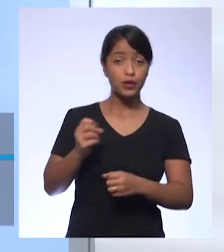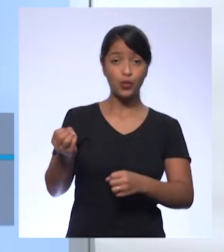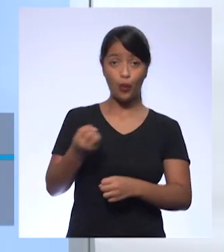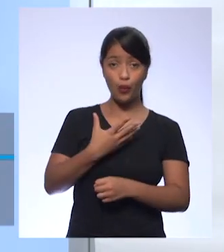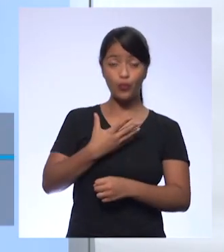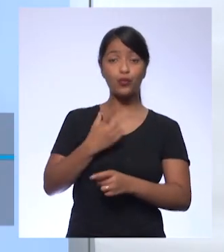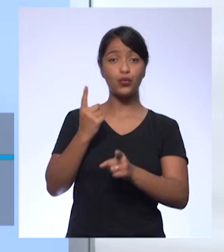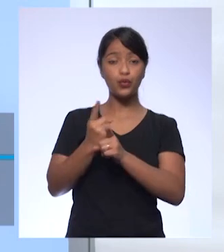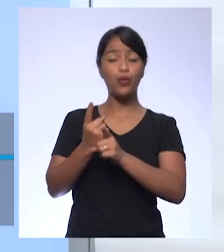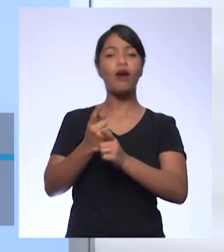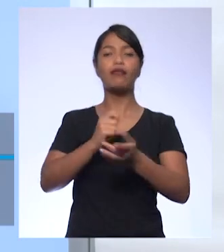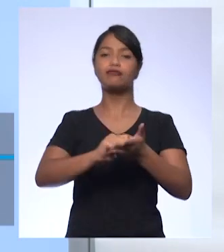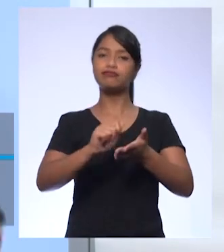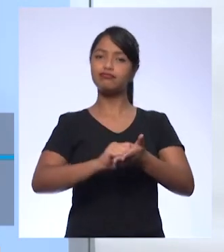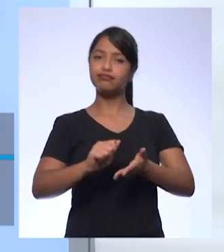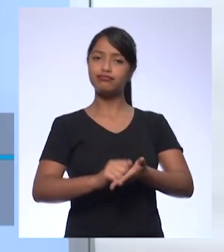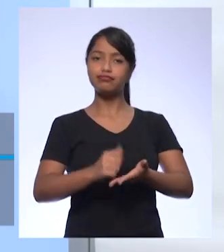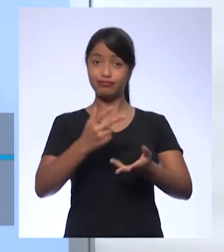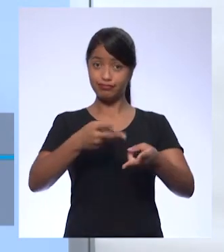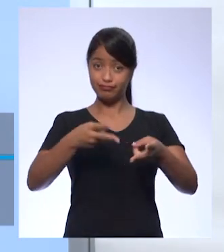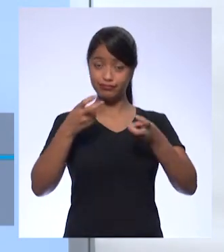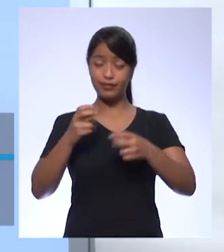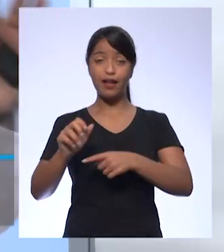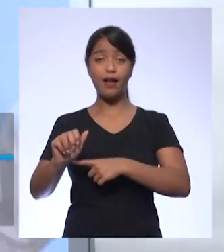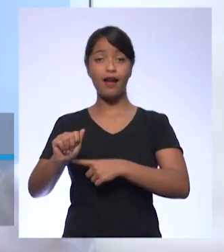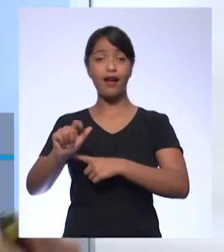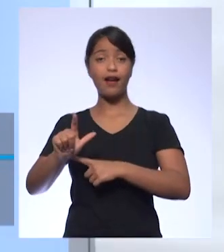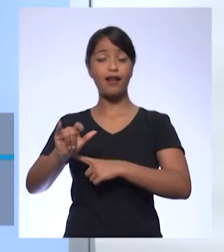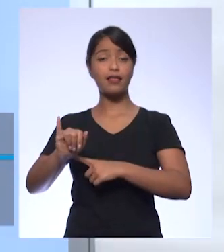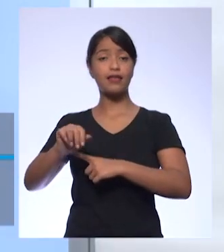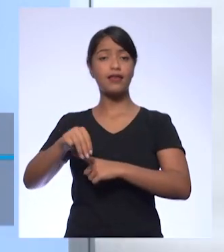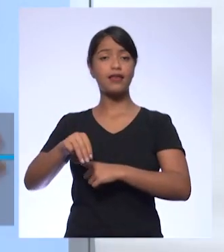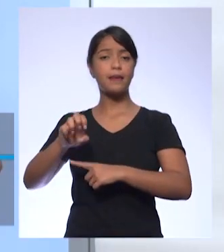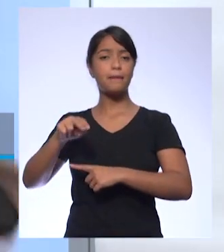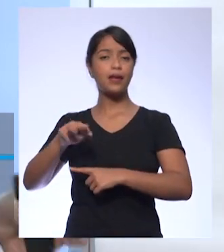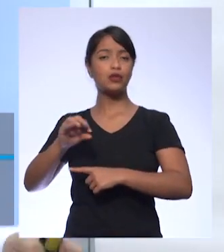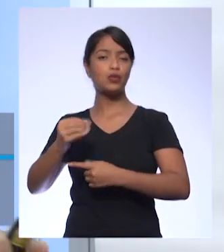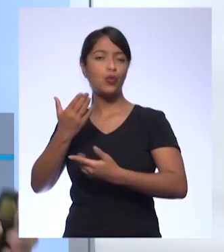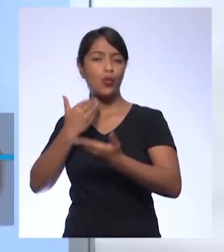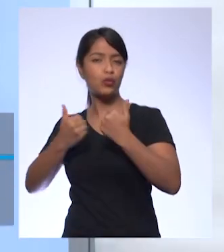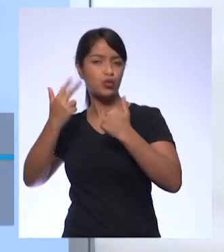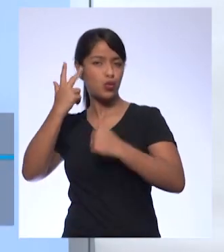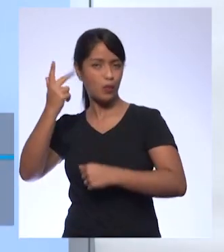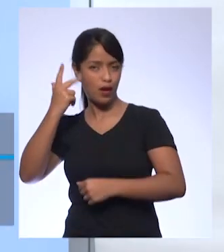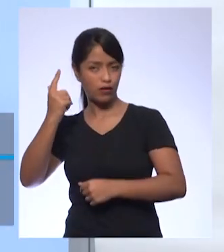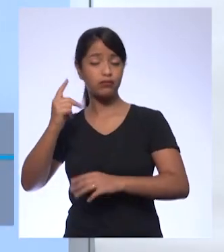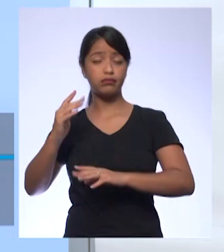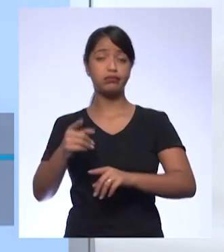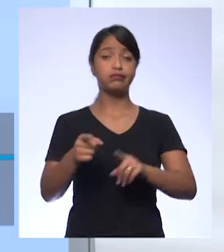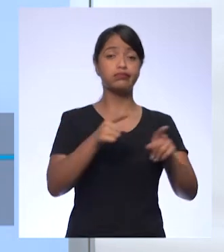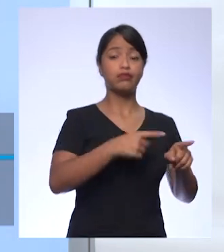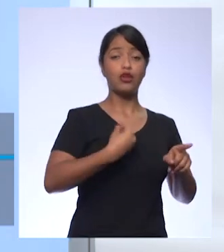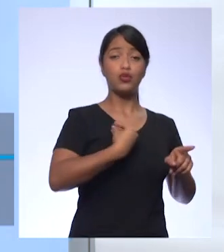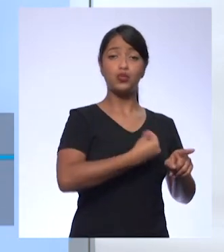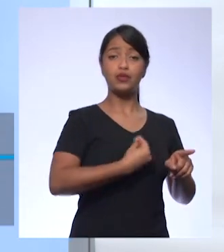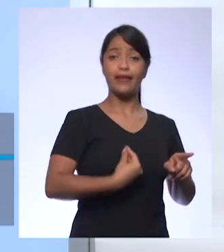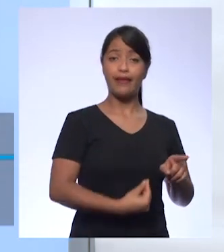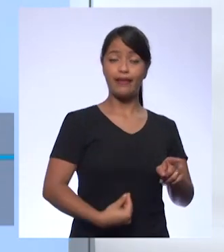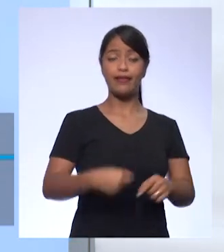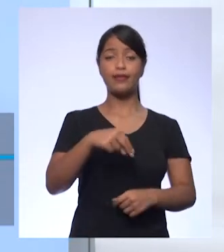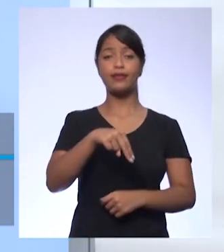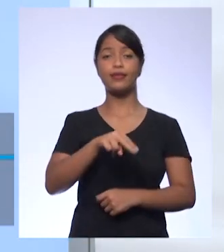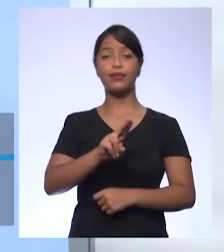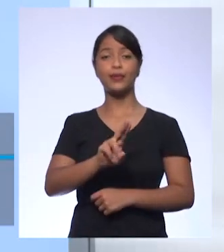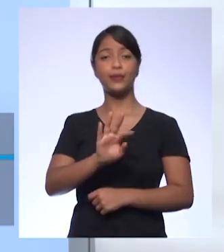Então tá aí. A diferença entre alimento e nutriente. Alimento é o que a gente vê no dia a dia, arroz, feijão, etc. Tal. Nutriente está lá dentro do alimento, que